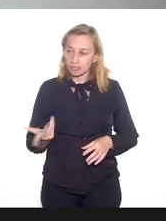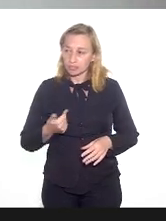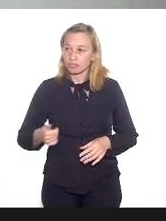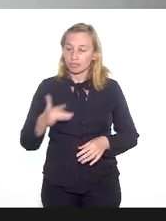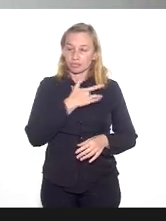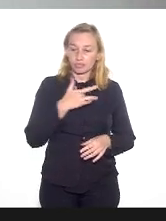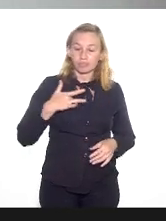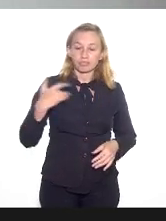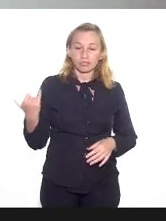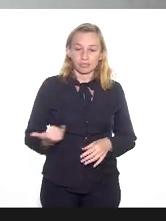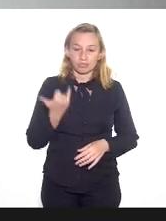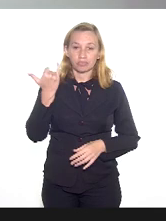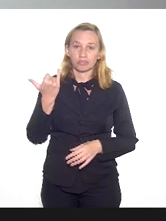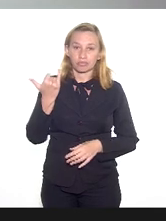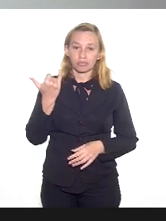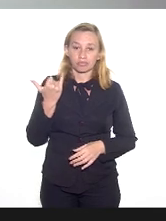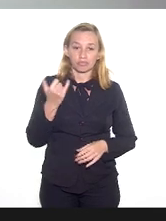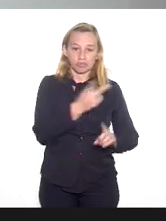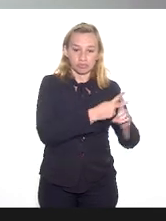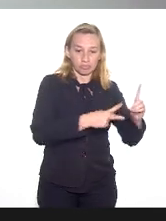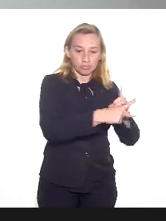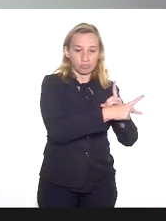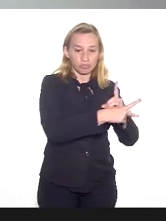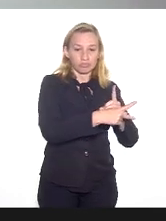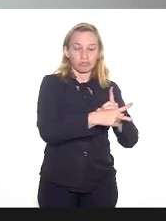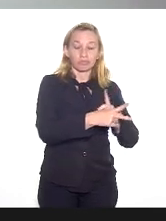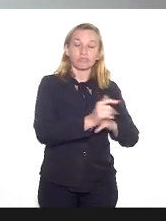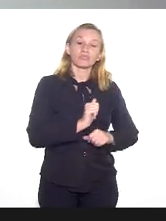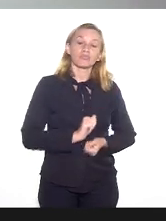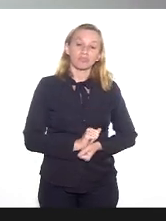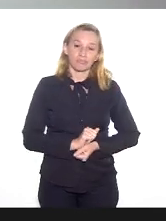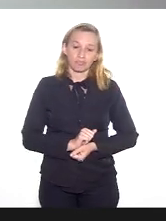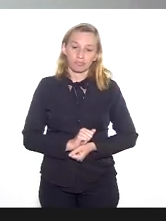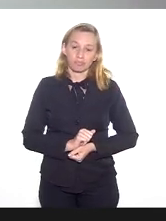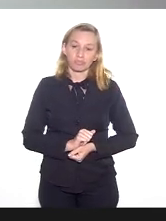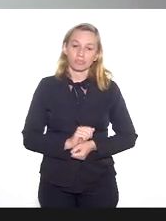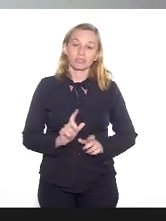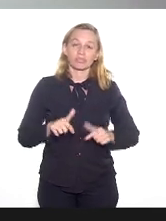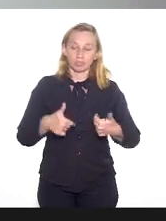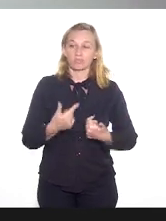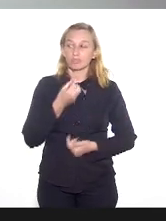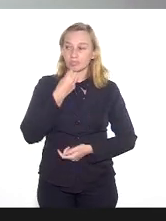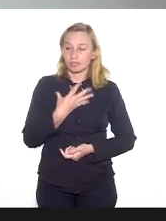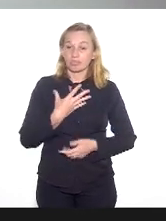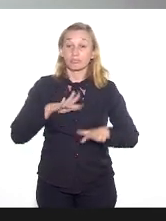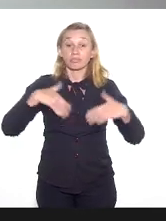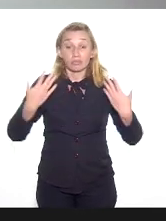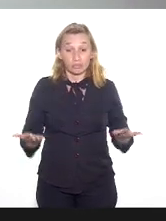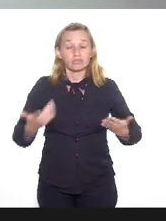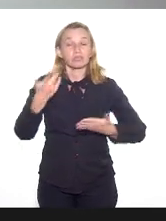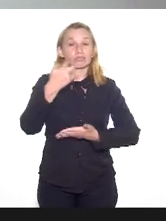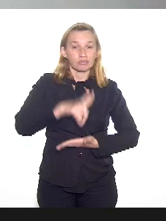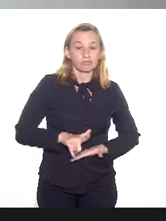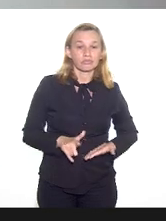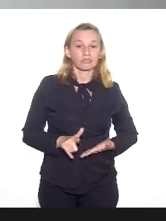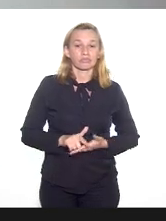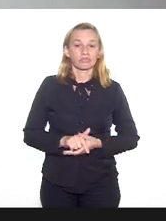daí a importância de previdências saudáveis e funcionando bem. Então, mais uma